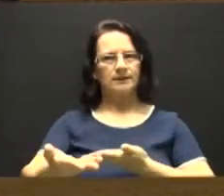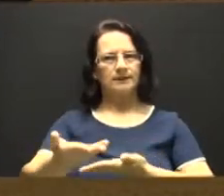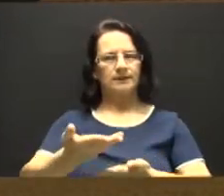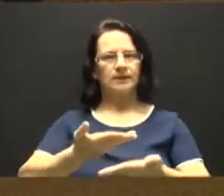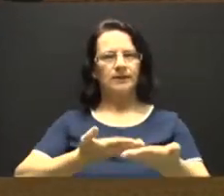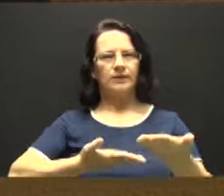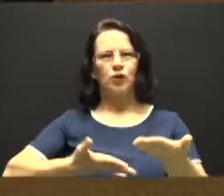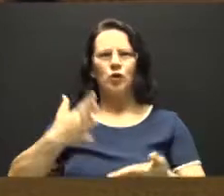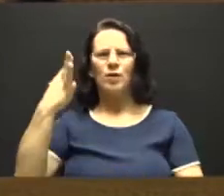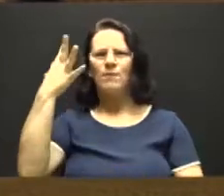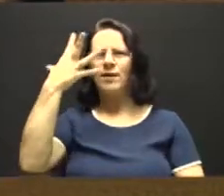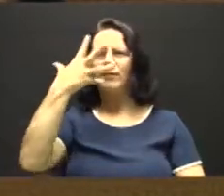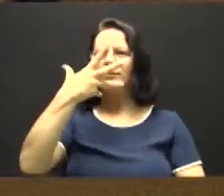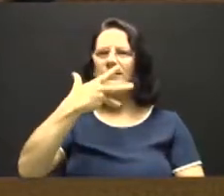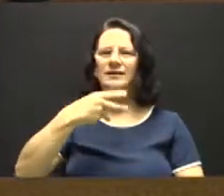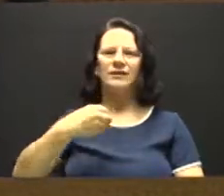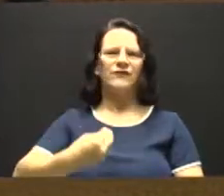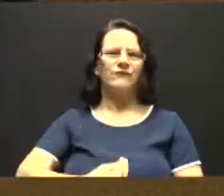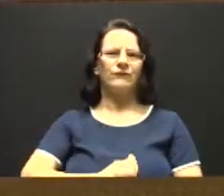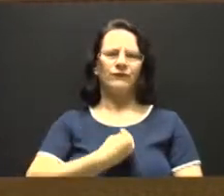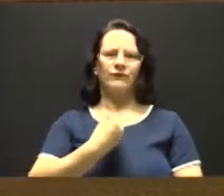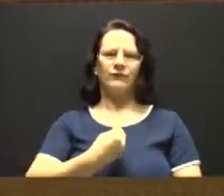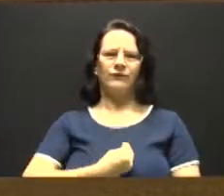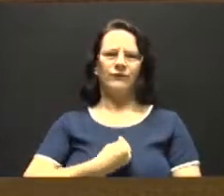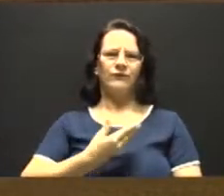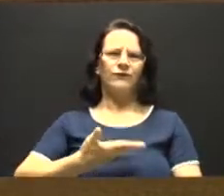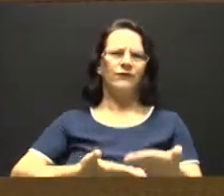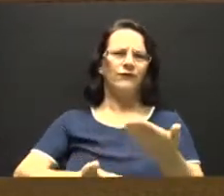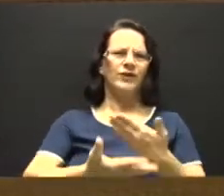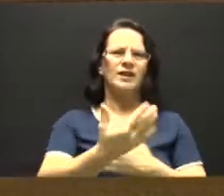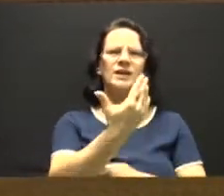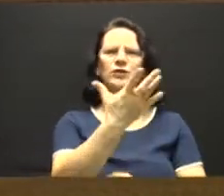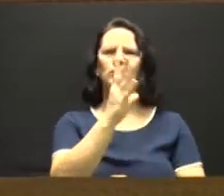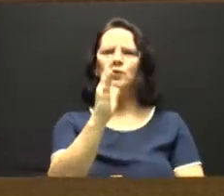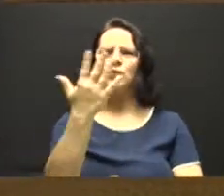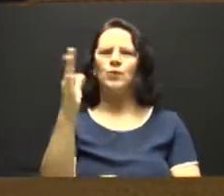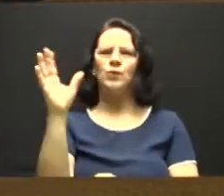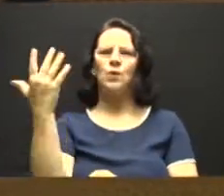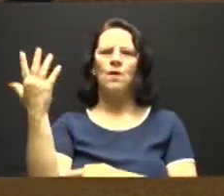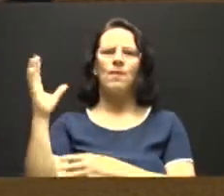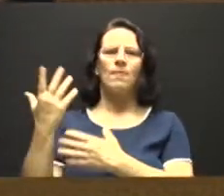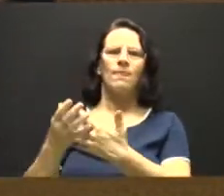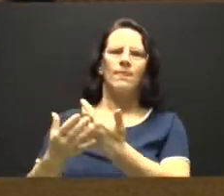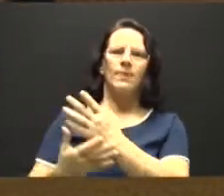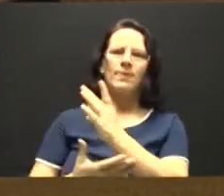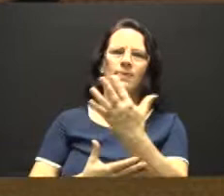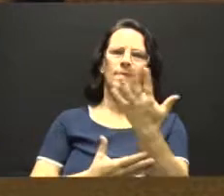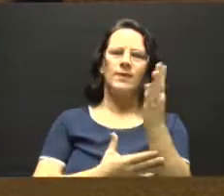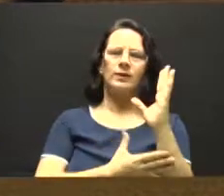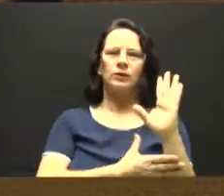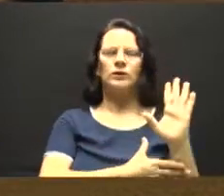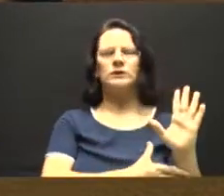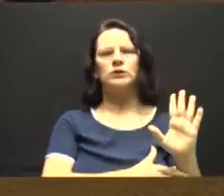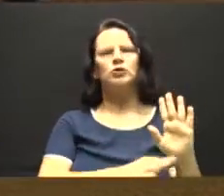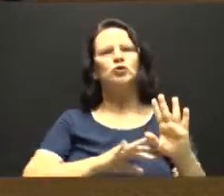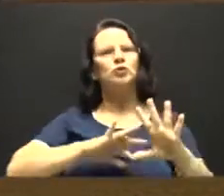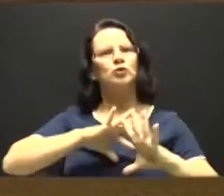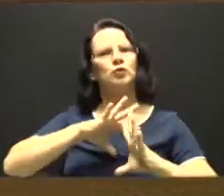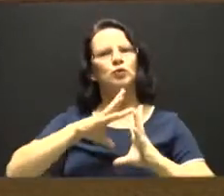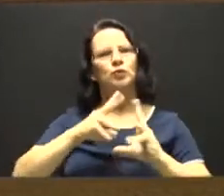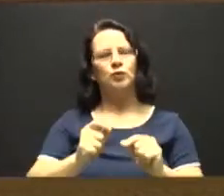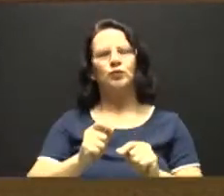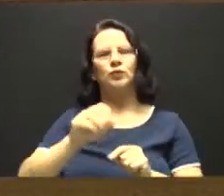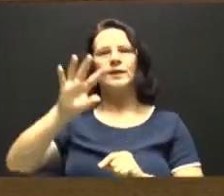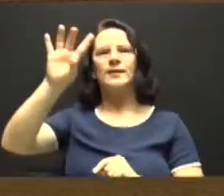maravilhar-se com a vida humana com a natureza onde vive esse homem com a obra criada pelo